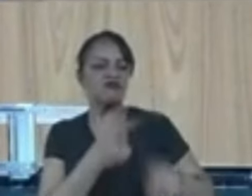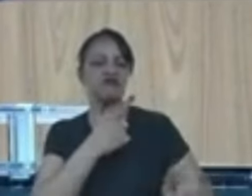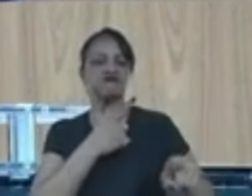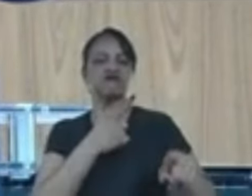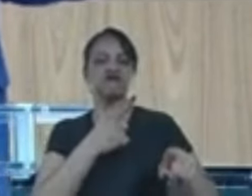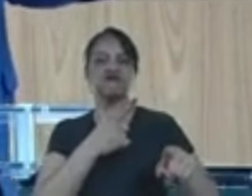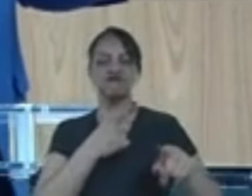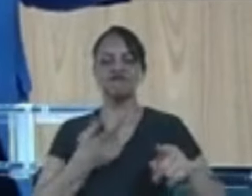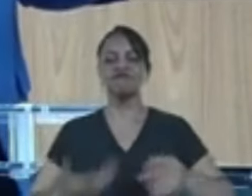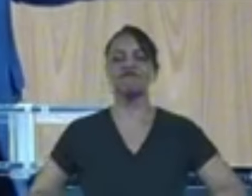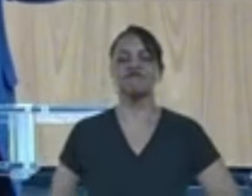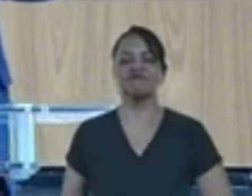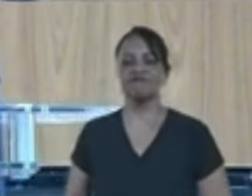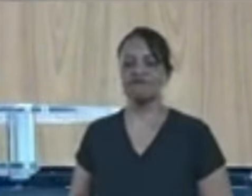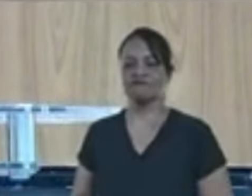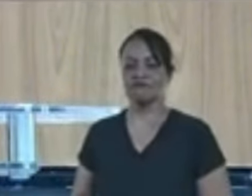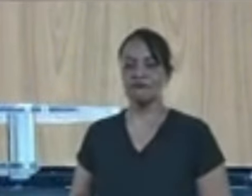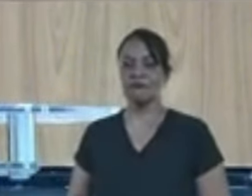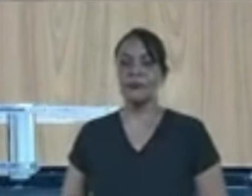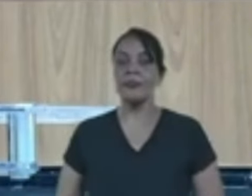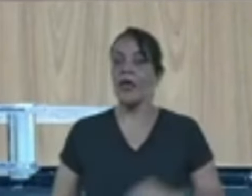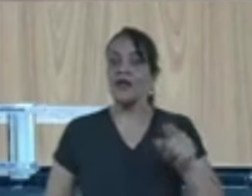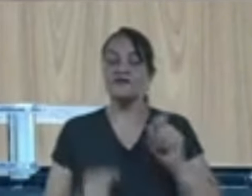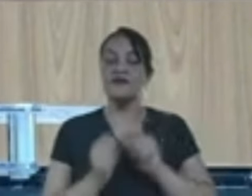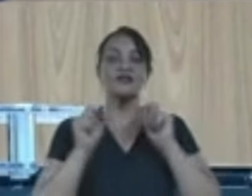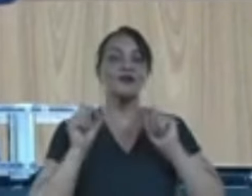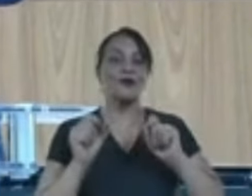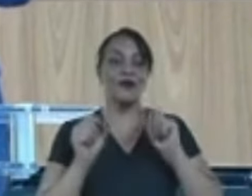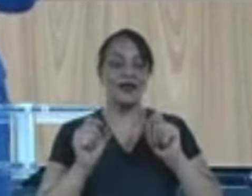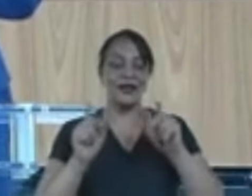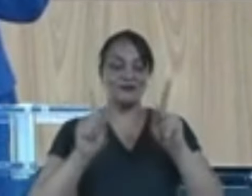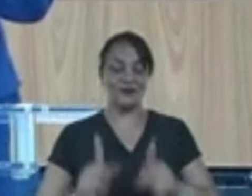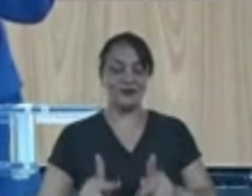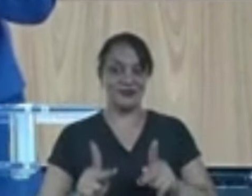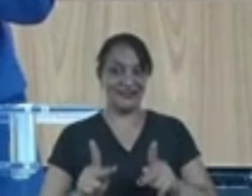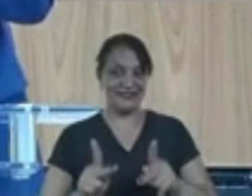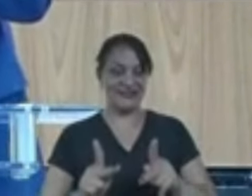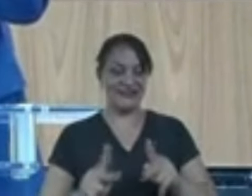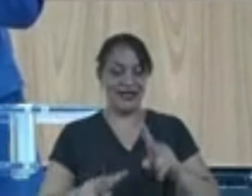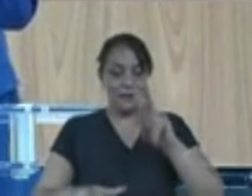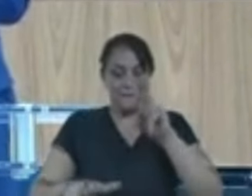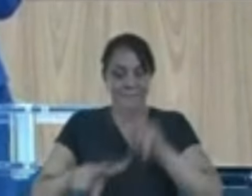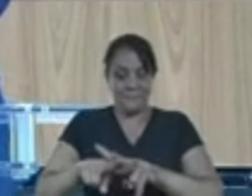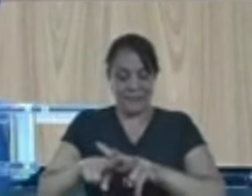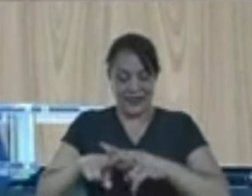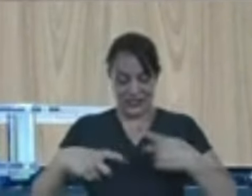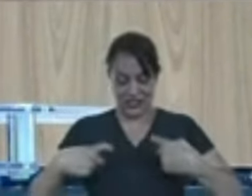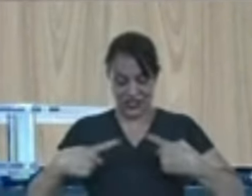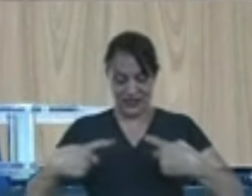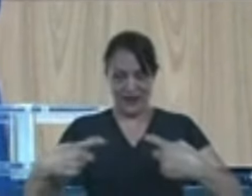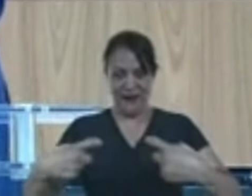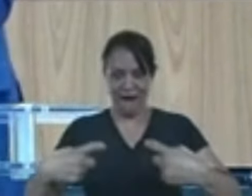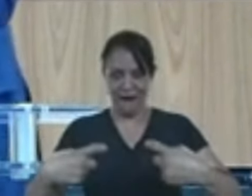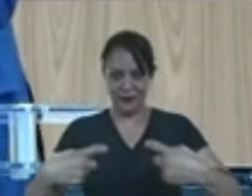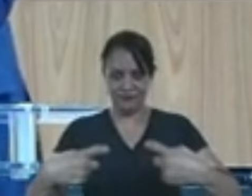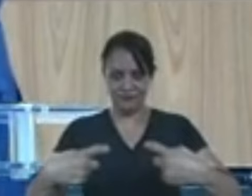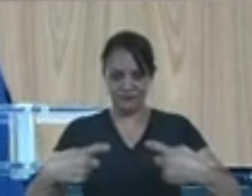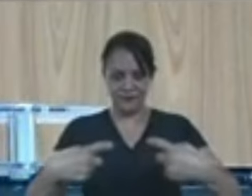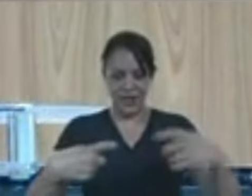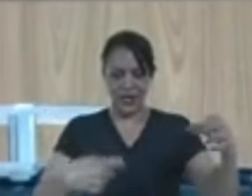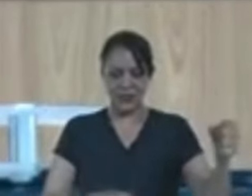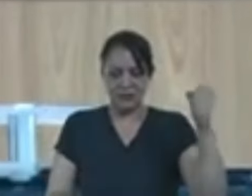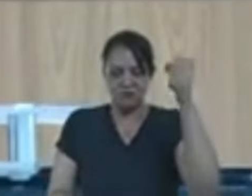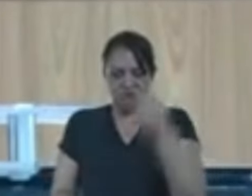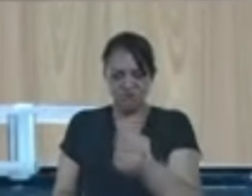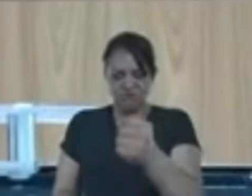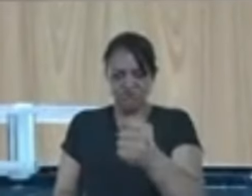seus prisioneiros de guerras e eles faziam as coisas mais absurdas que vocês possam